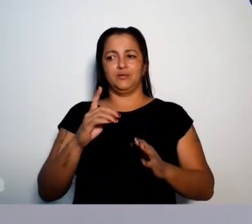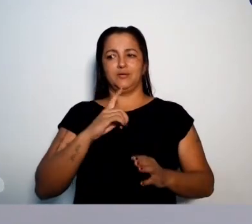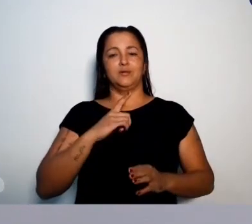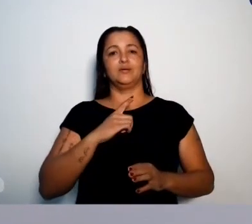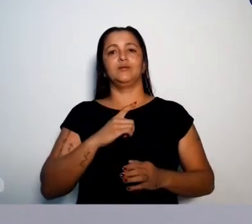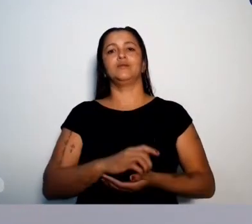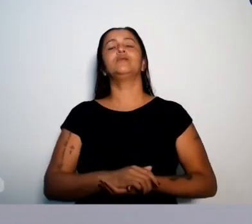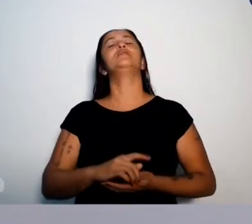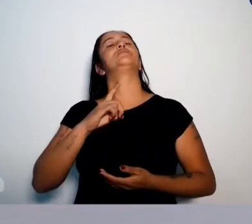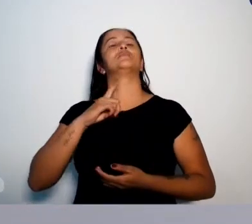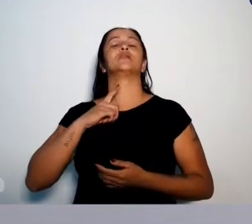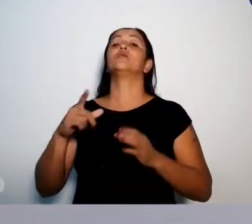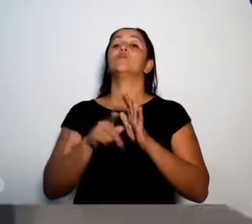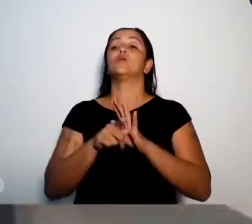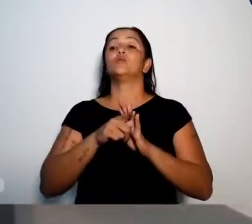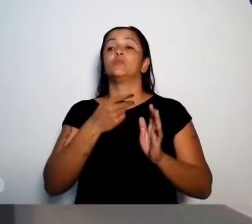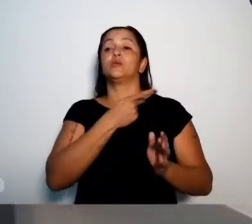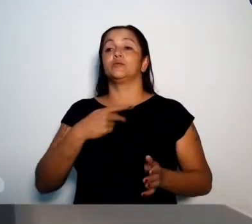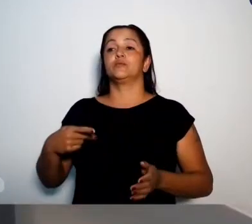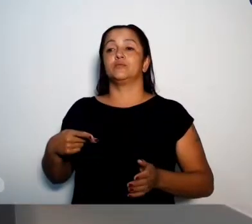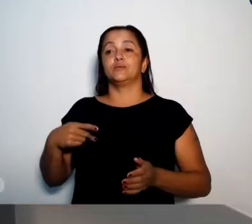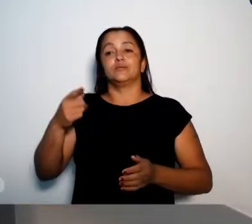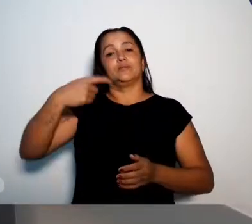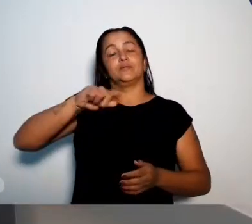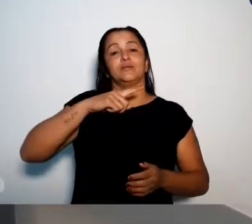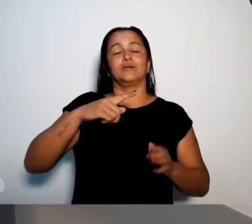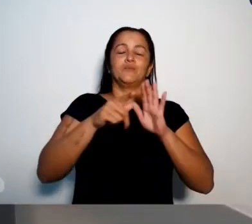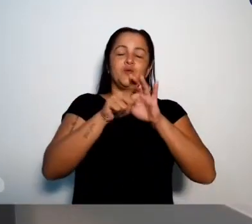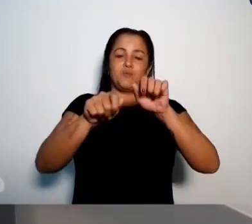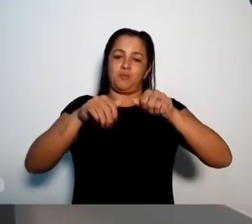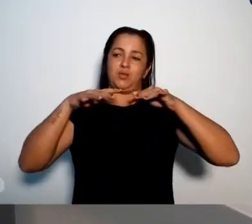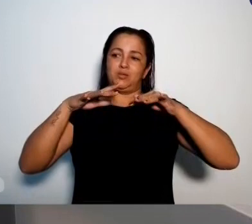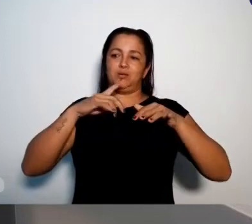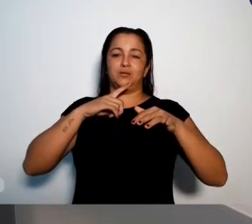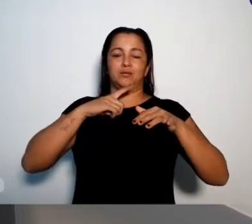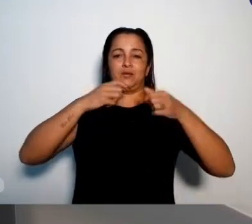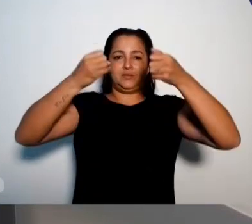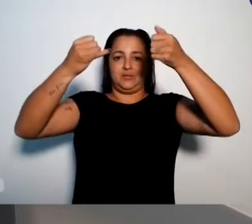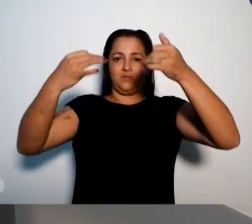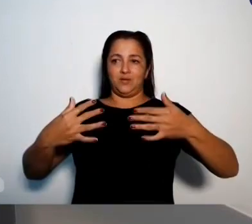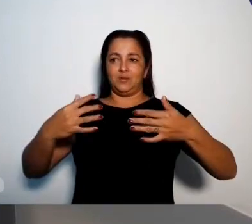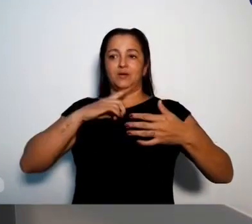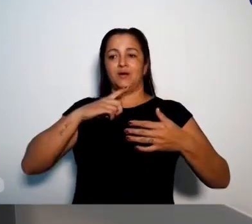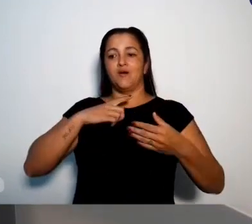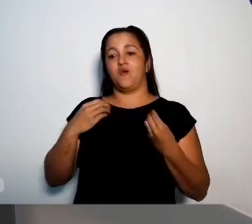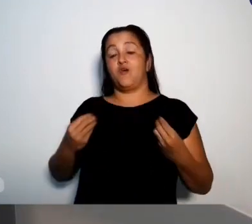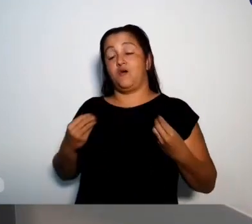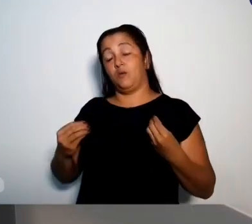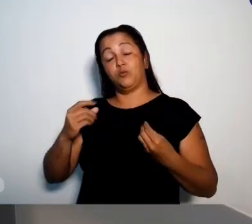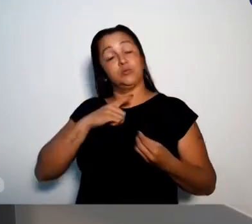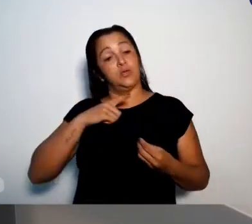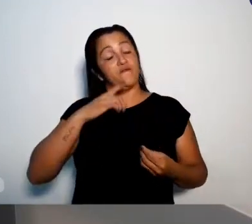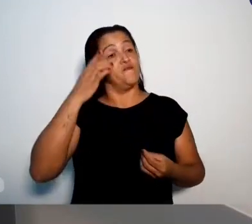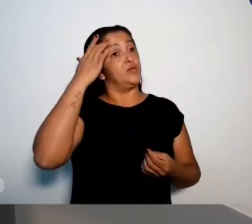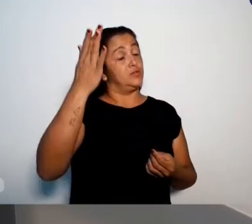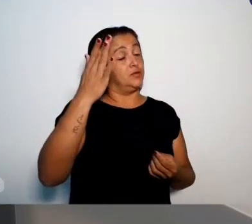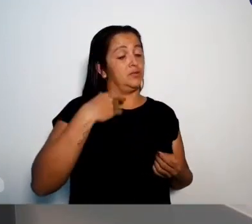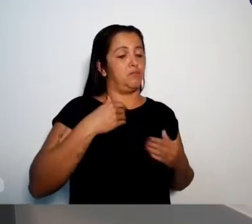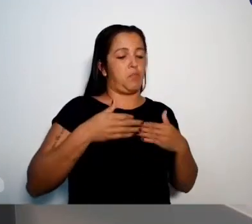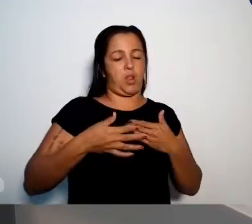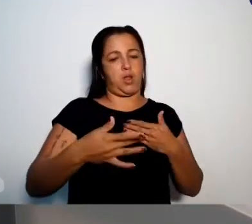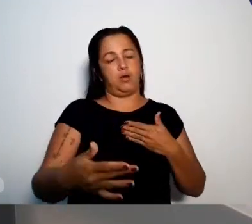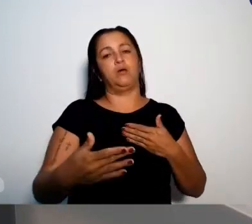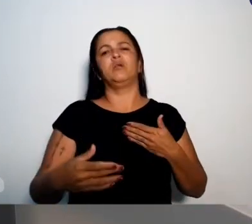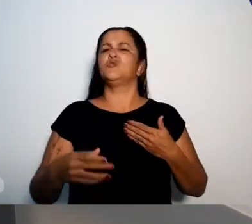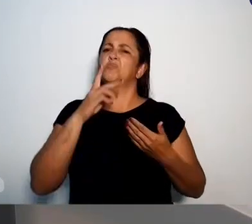presidente, conversei com os colegas aqui no plenário e o objetivo é que a gente possa elucidar e facilitar o andamento das sessões. Não parece